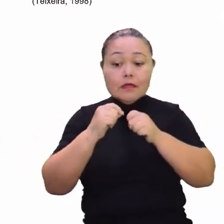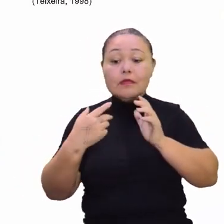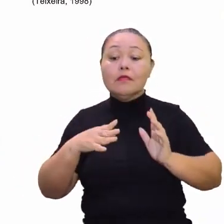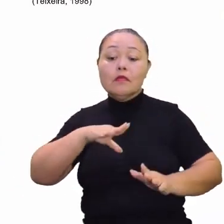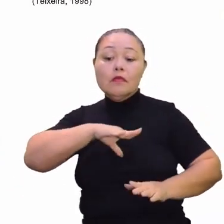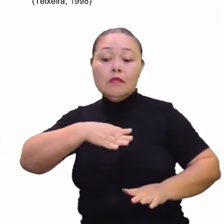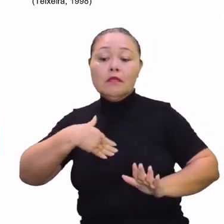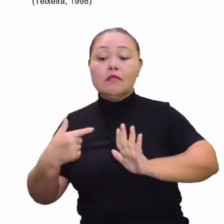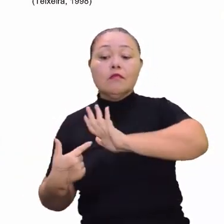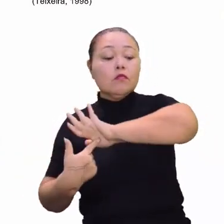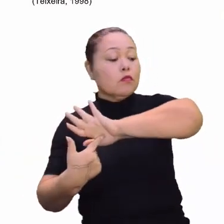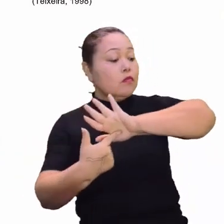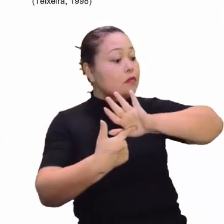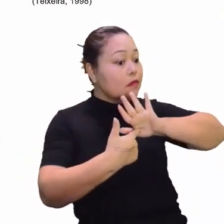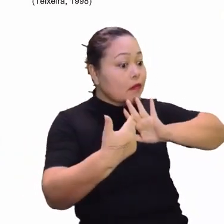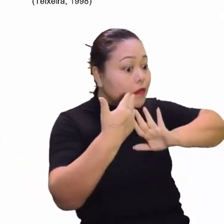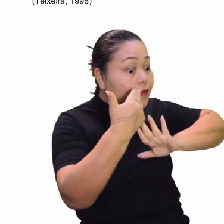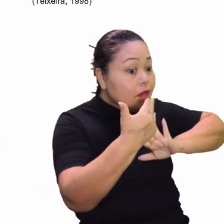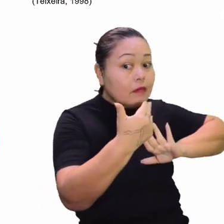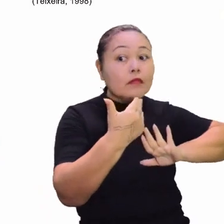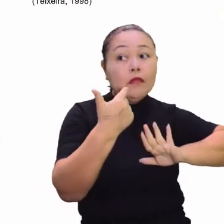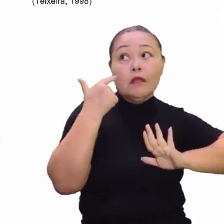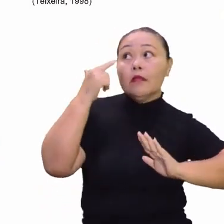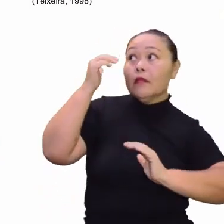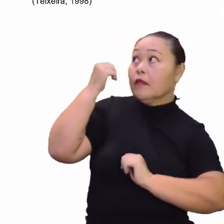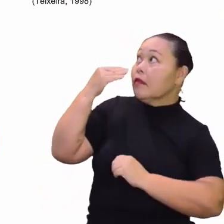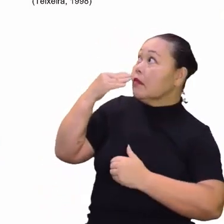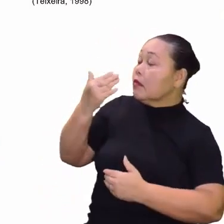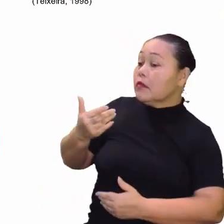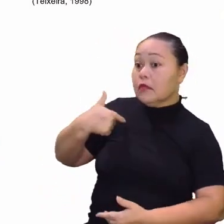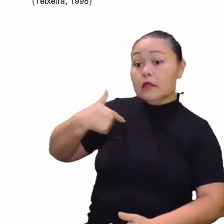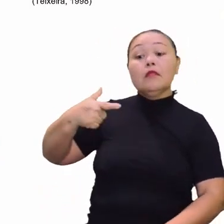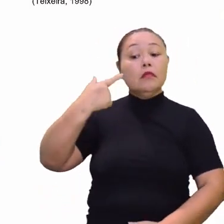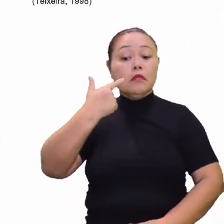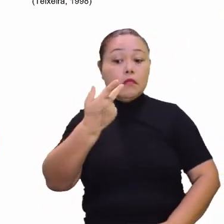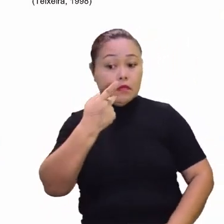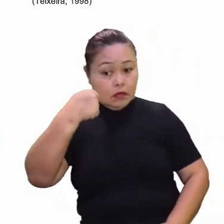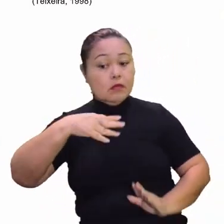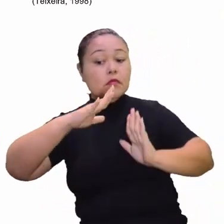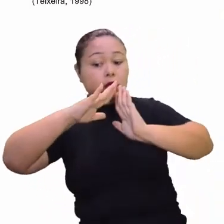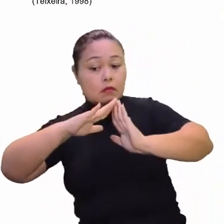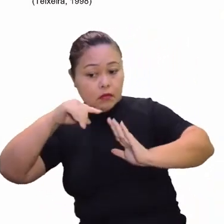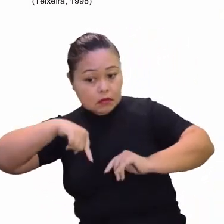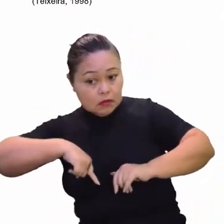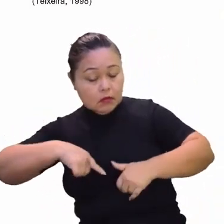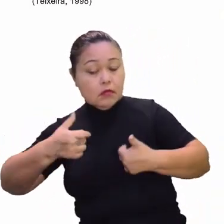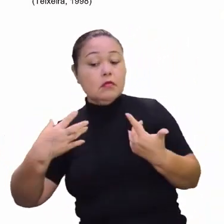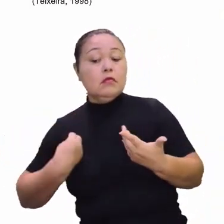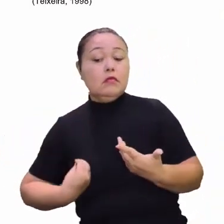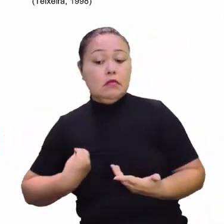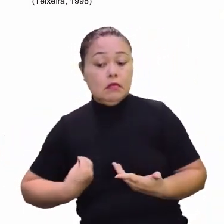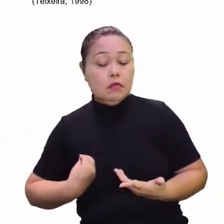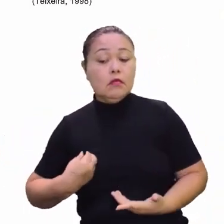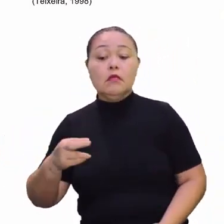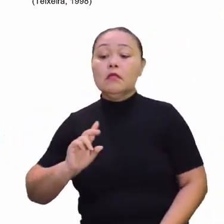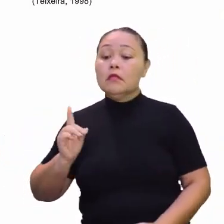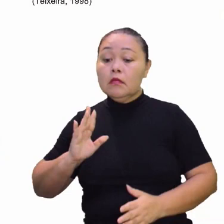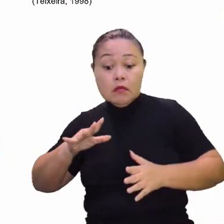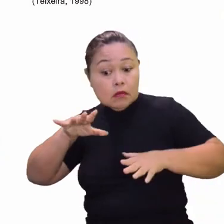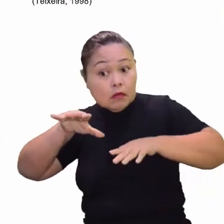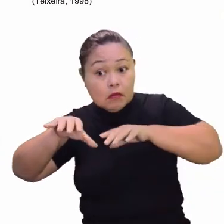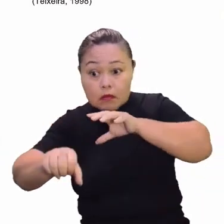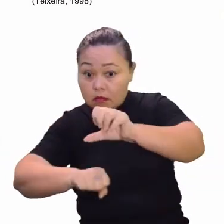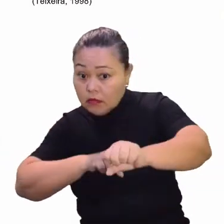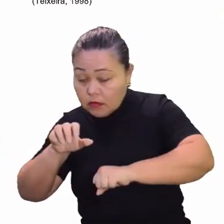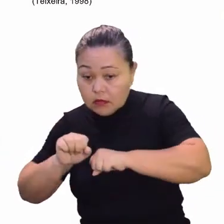demonstrar para os espanhóis e dizer, ó, é o seguinte, nós estamos aqui, Nós estamos presentes aqui, não invadam,